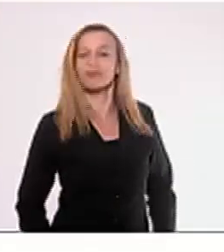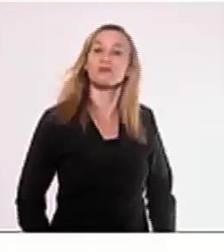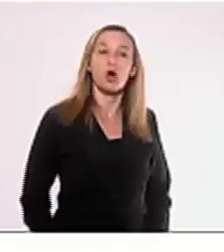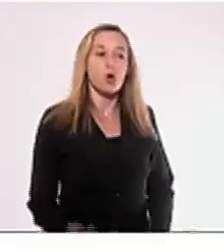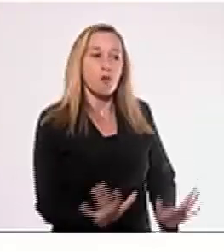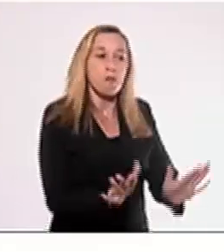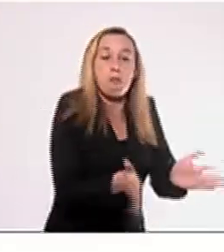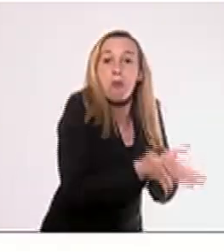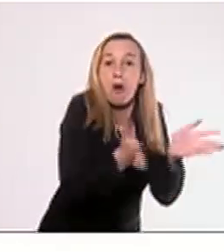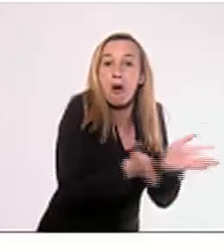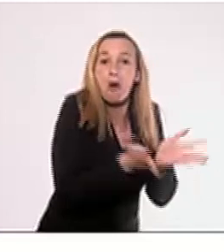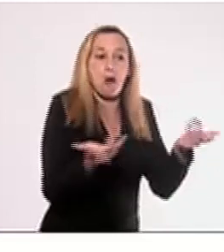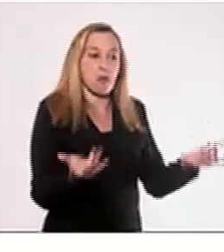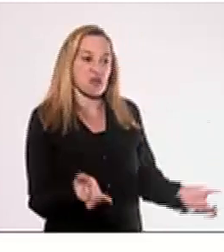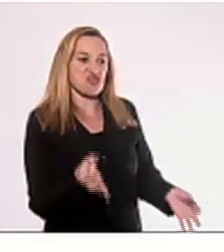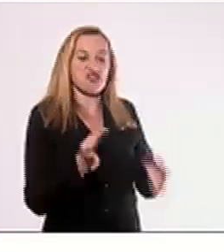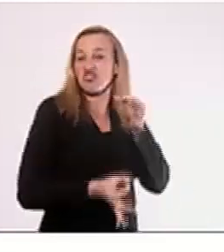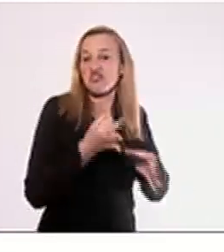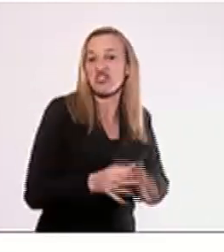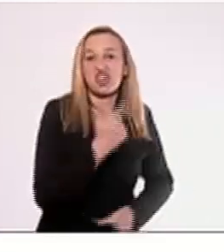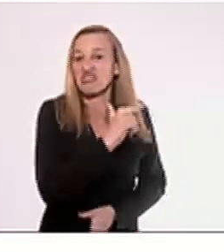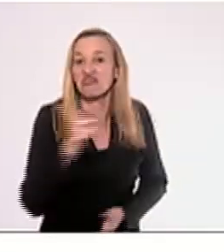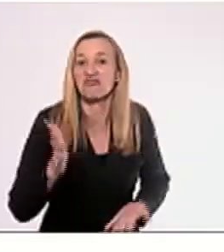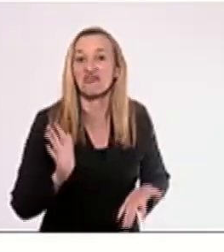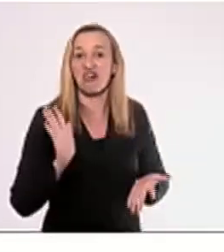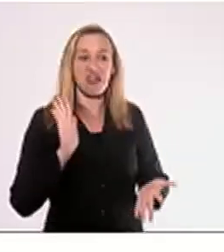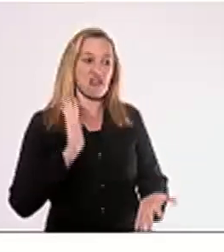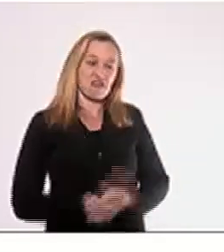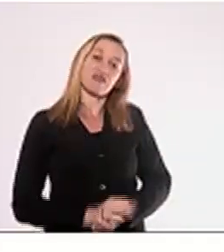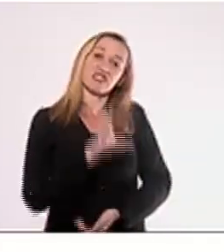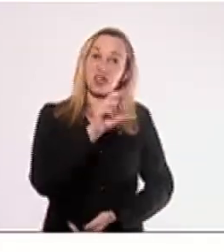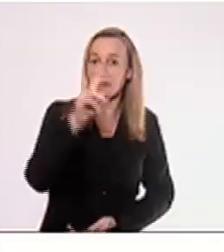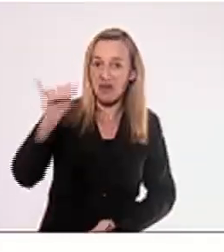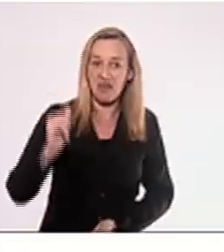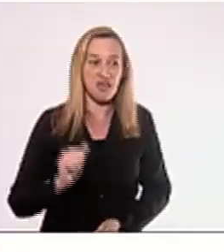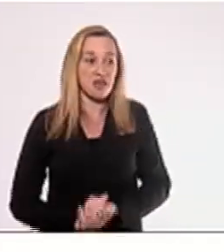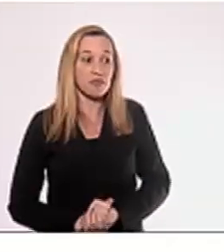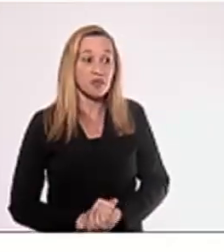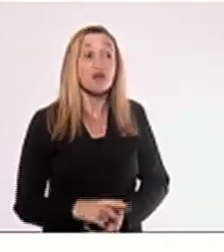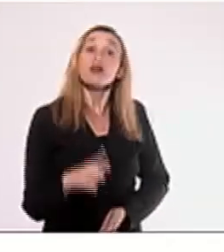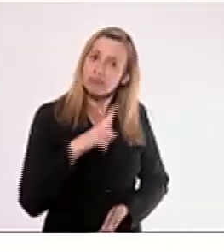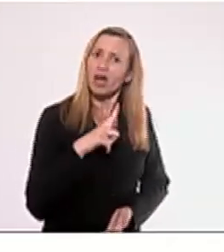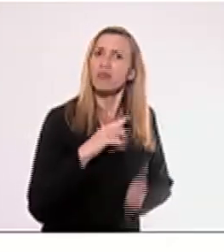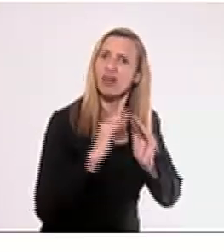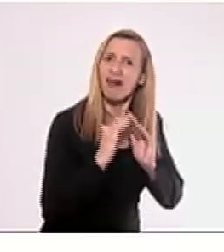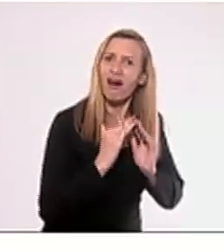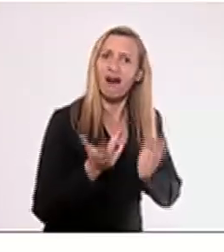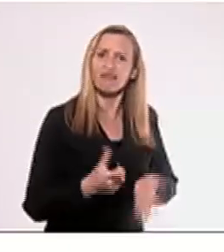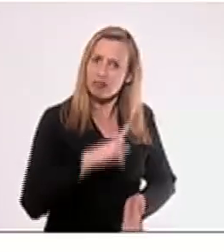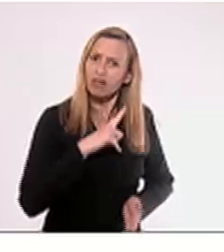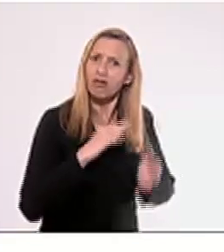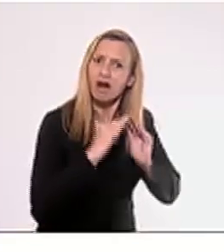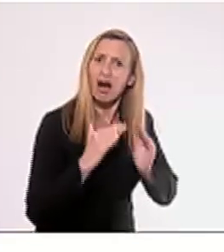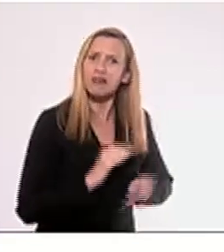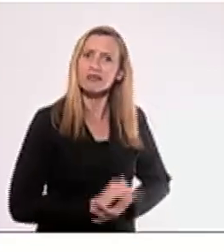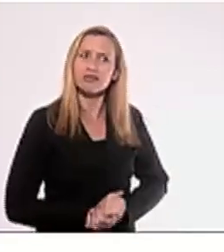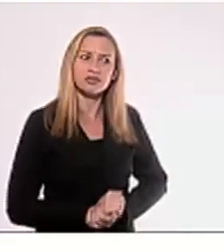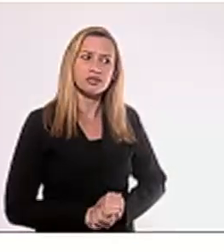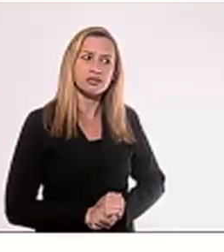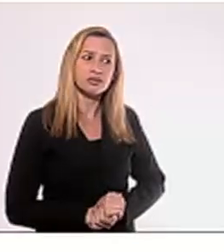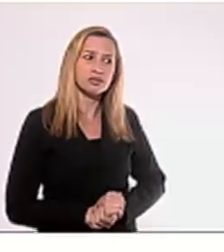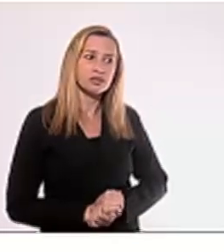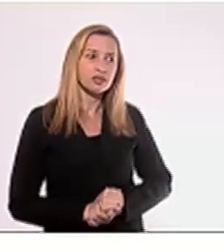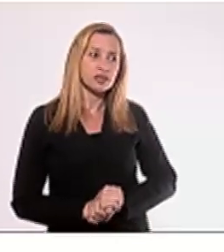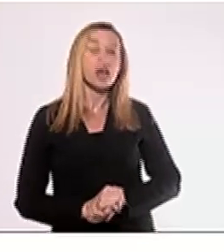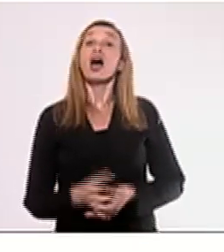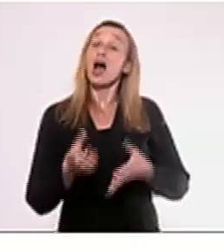chula, injustificada é essa CPI, né? Nós temos uma casa, eu tenho na casa a